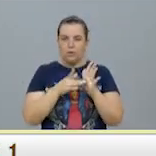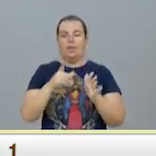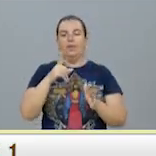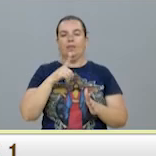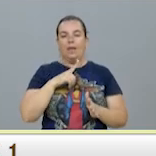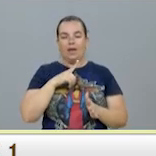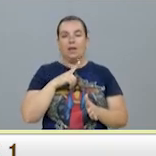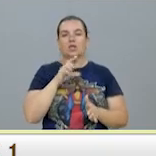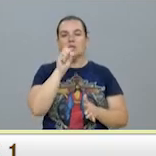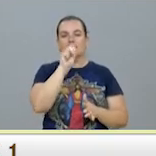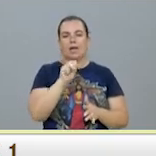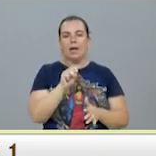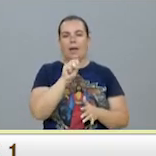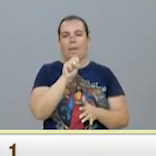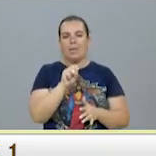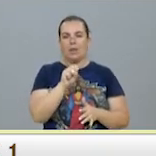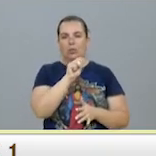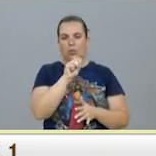sacramentos.